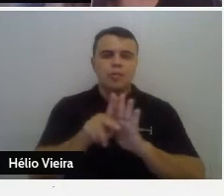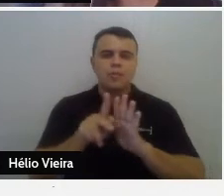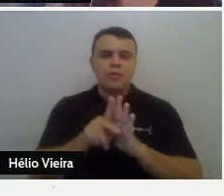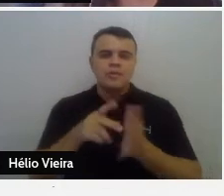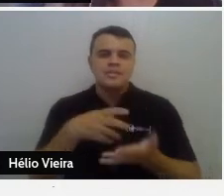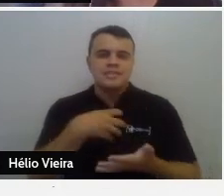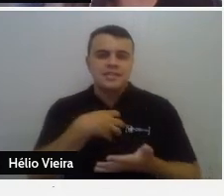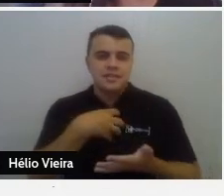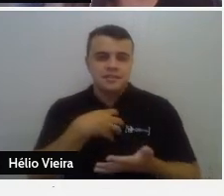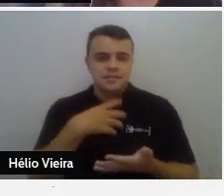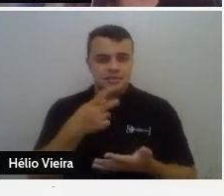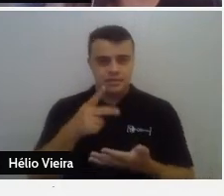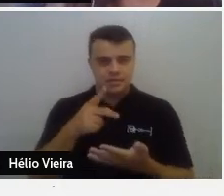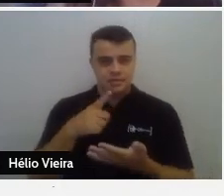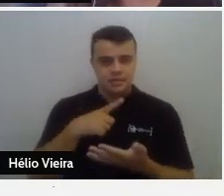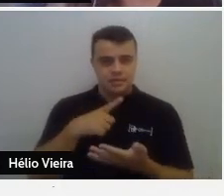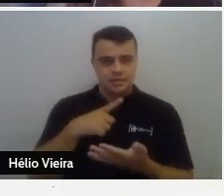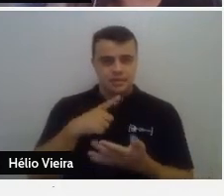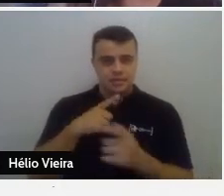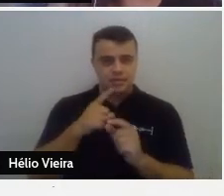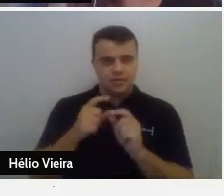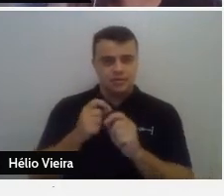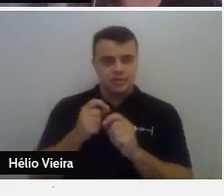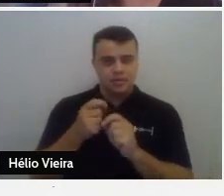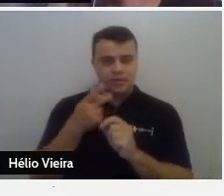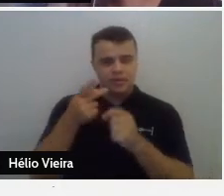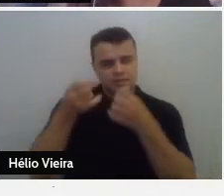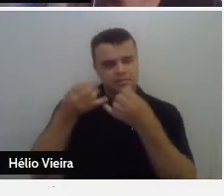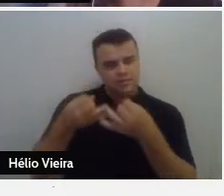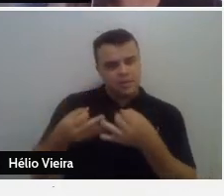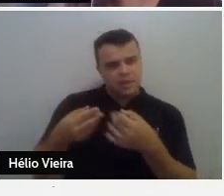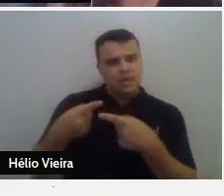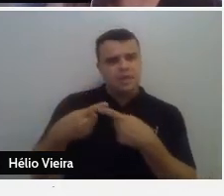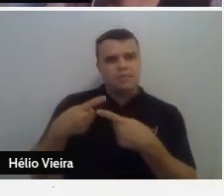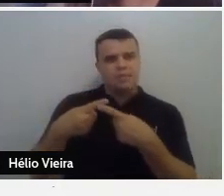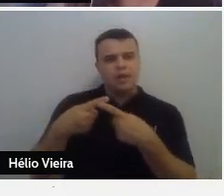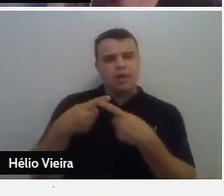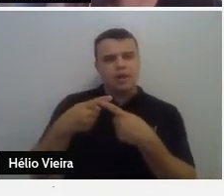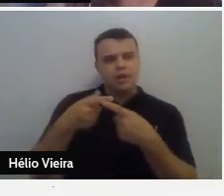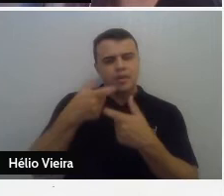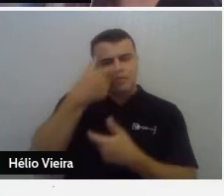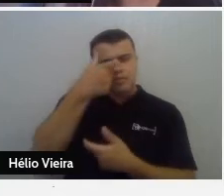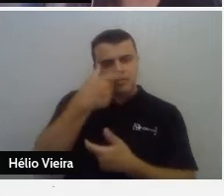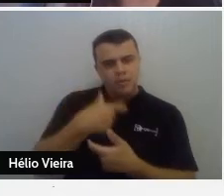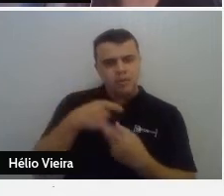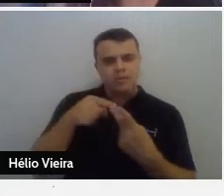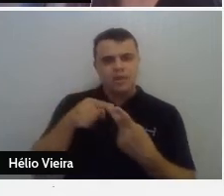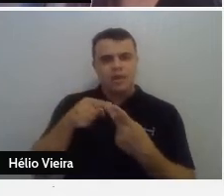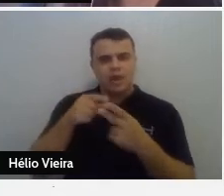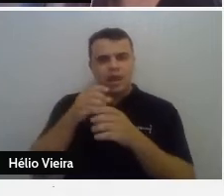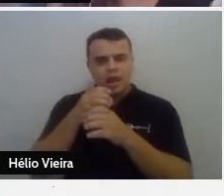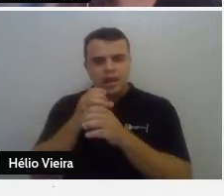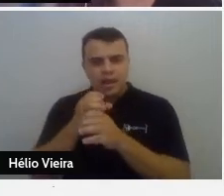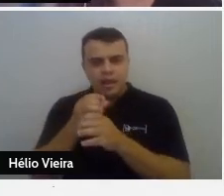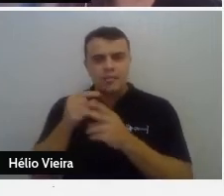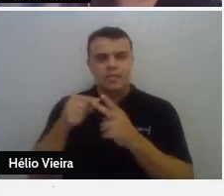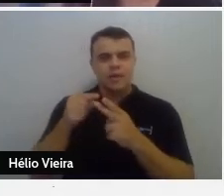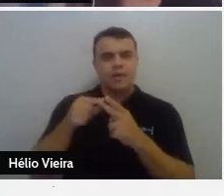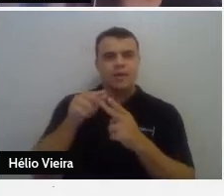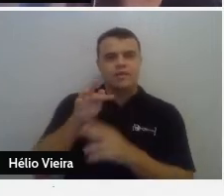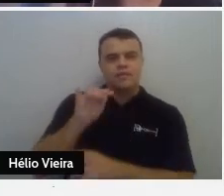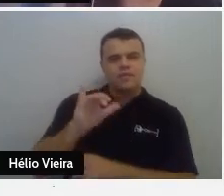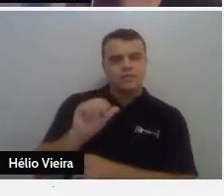Então, ali no site vai mostrar um pouquinho sobre anatomia, química, física,